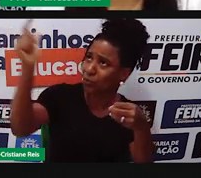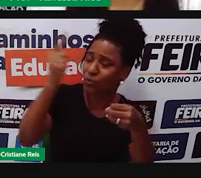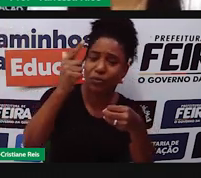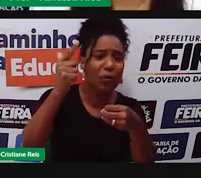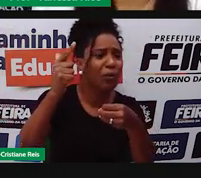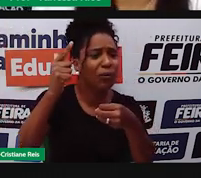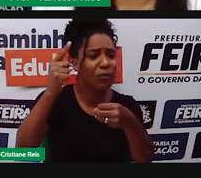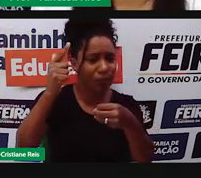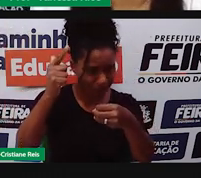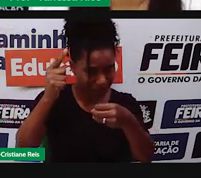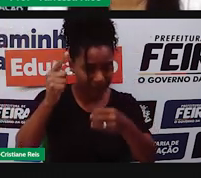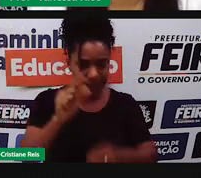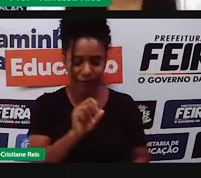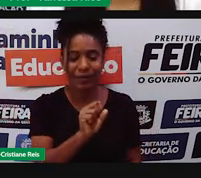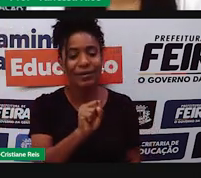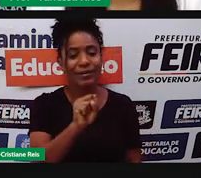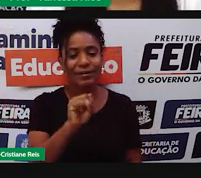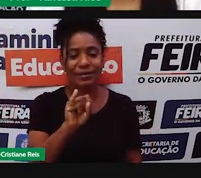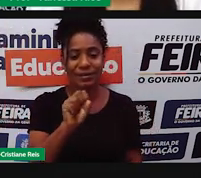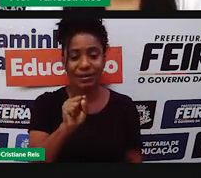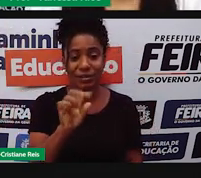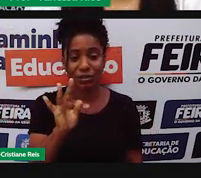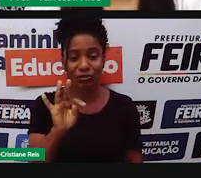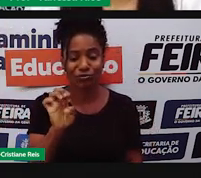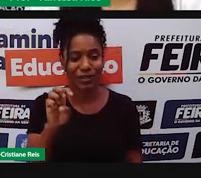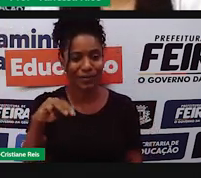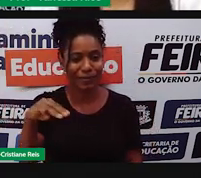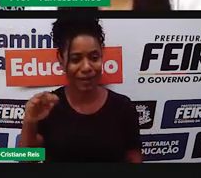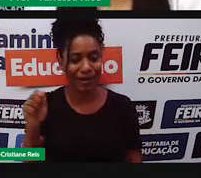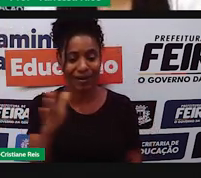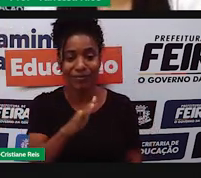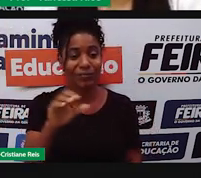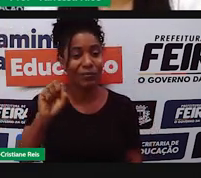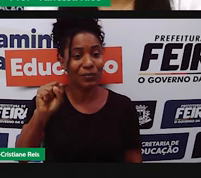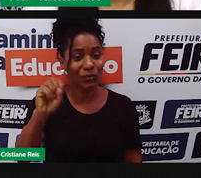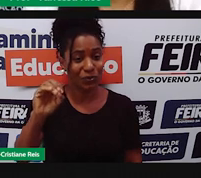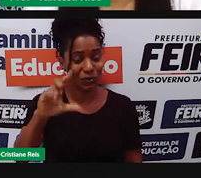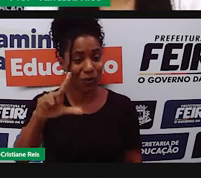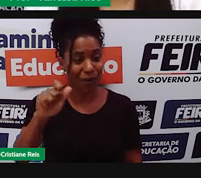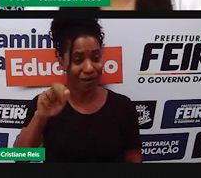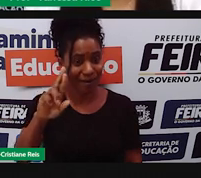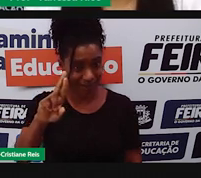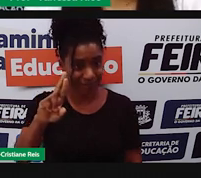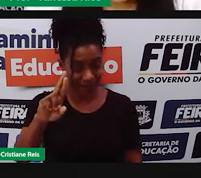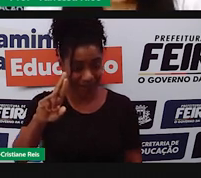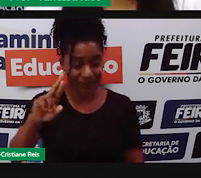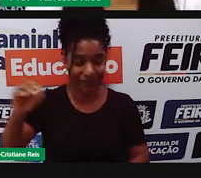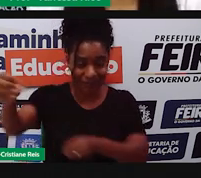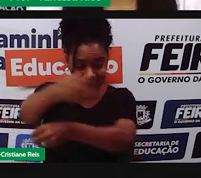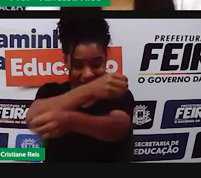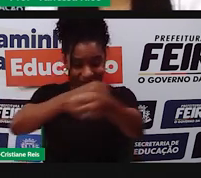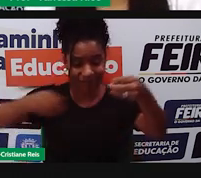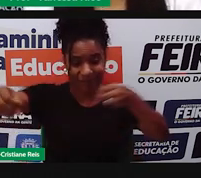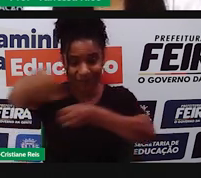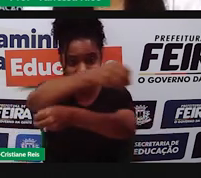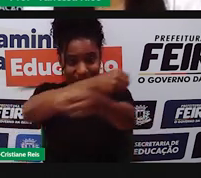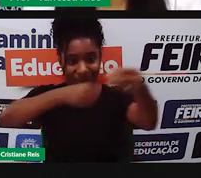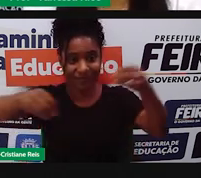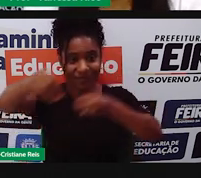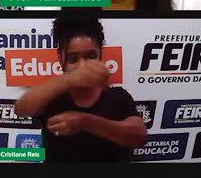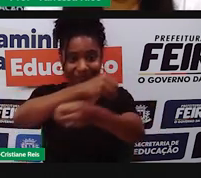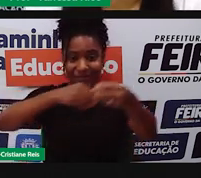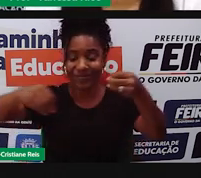da relevância, né? Da importância do Sol, que está aí girando, que está aí no espaço e que os planetas